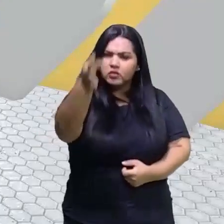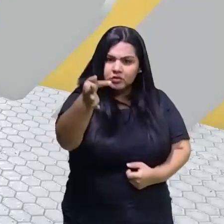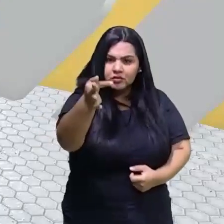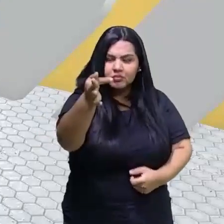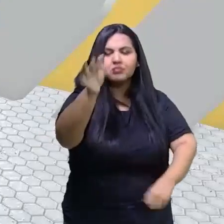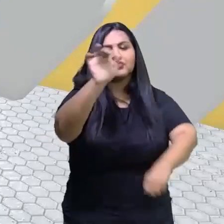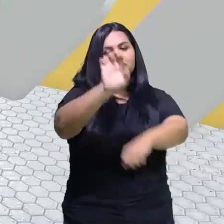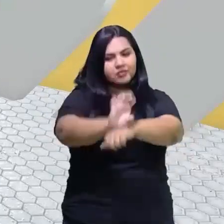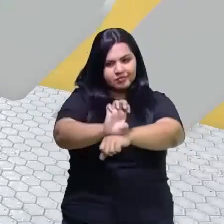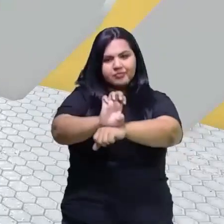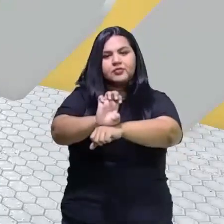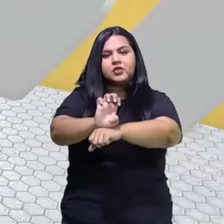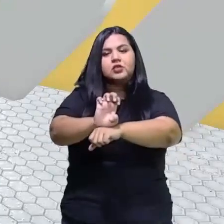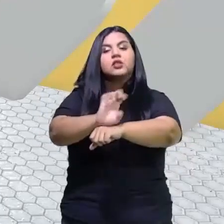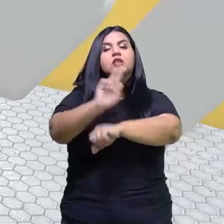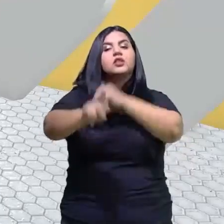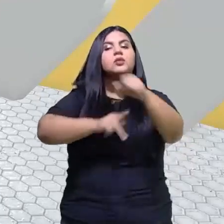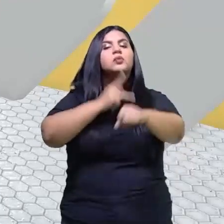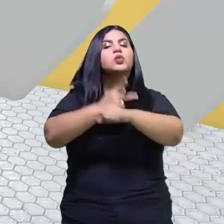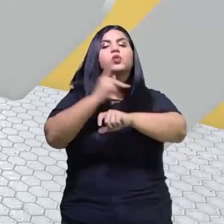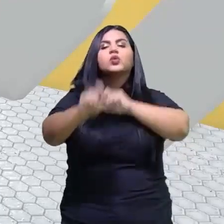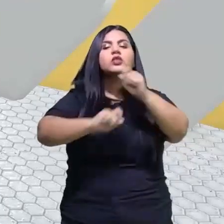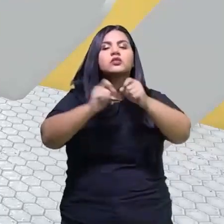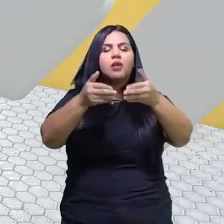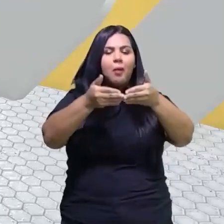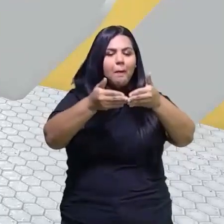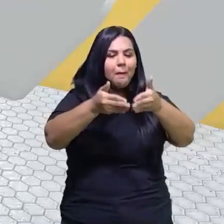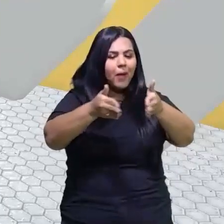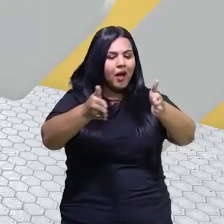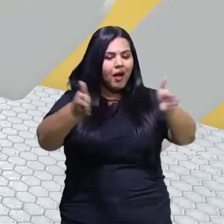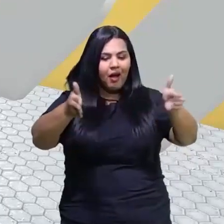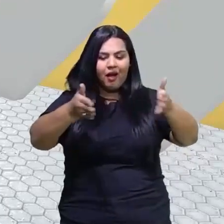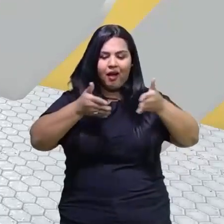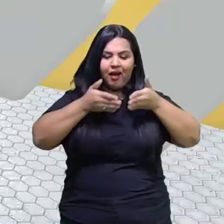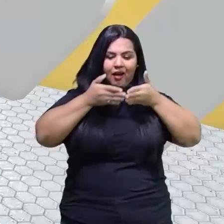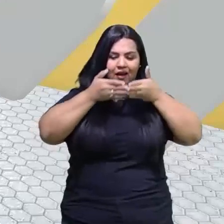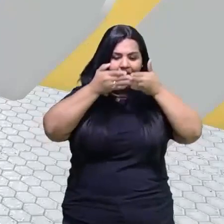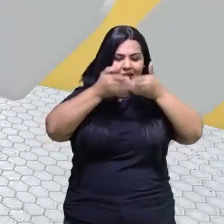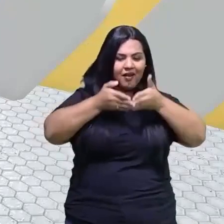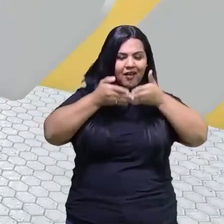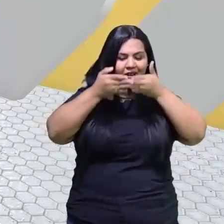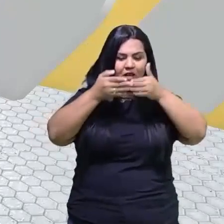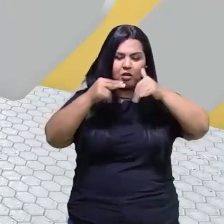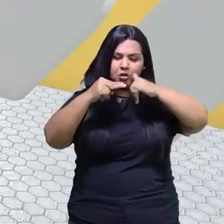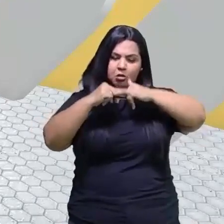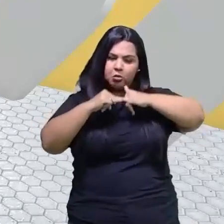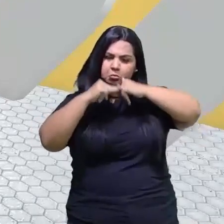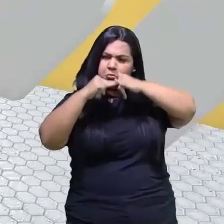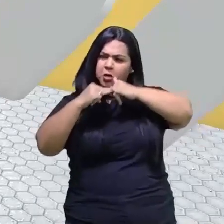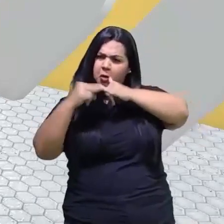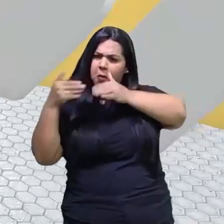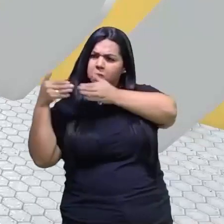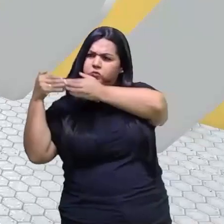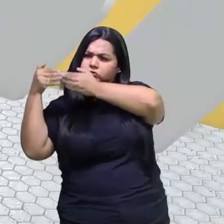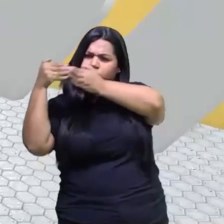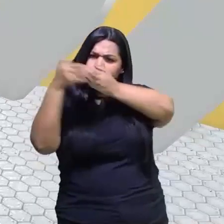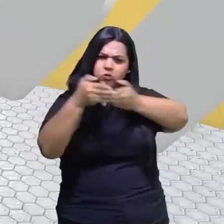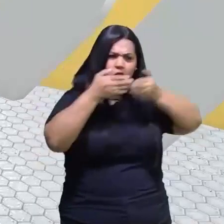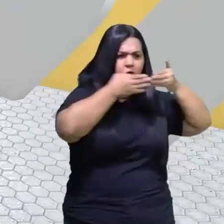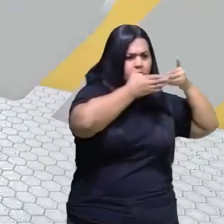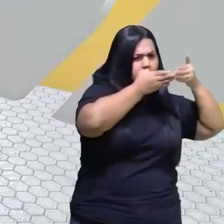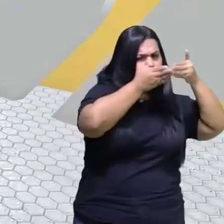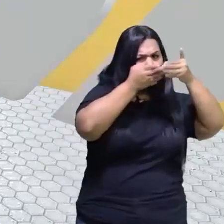estado. Aí, depois disso, abriram os portos do Amazonas, de Manaus, começou a vir embarcação de tudo que era lado, e aí